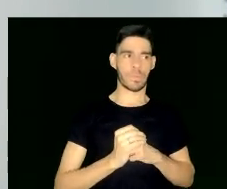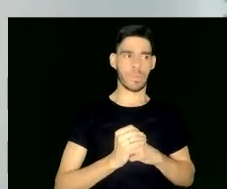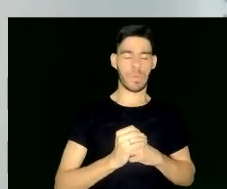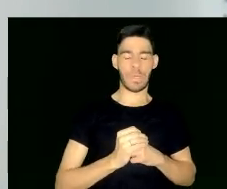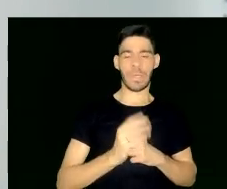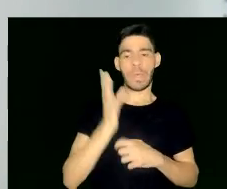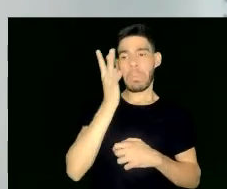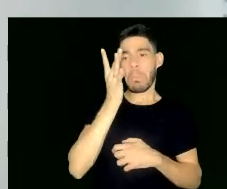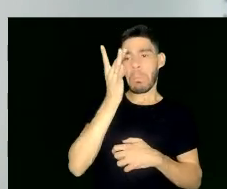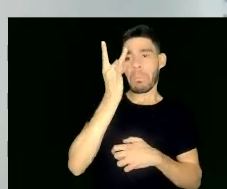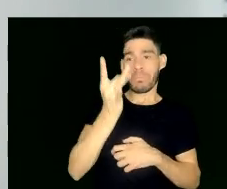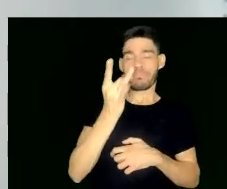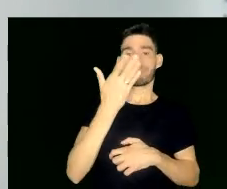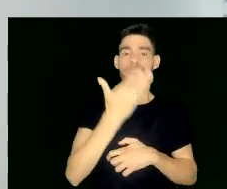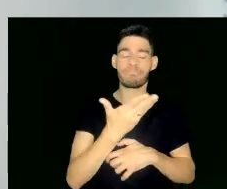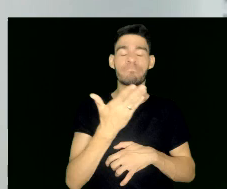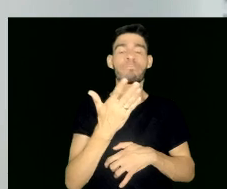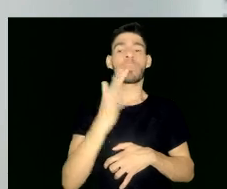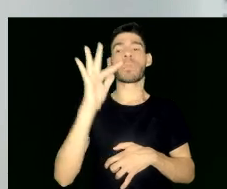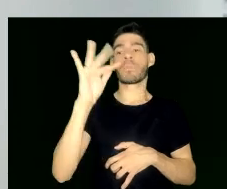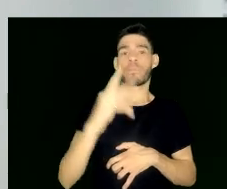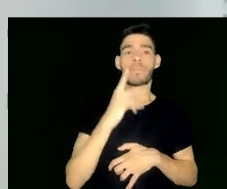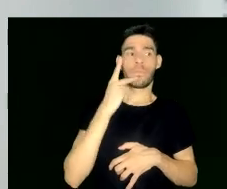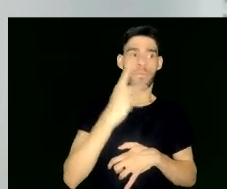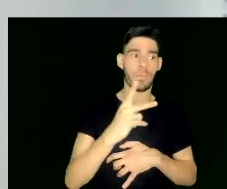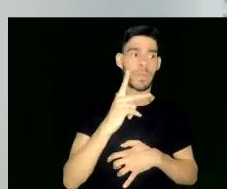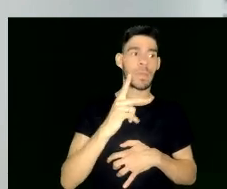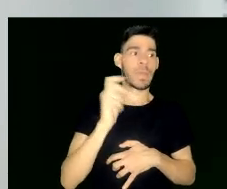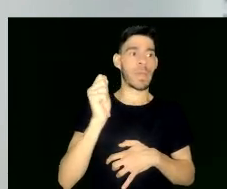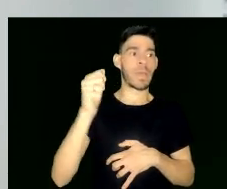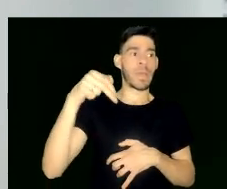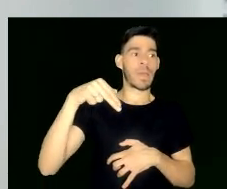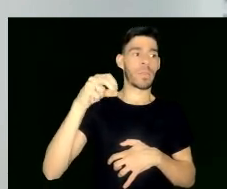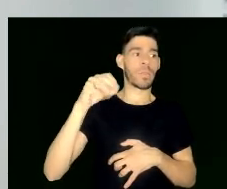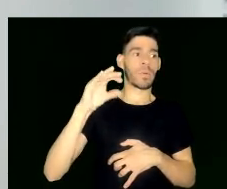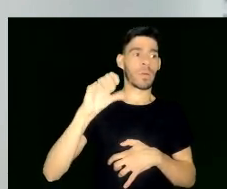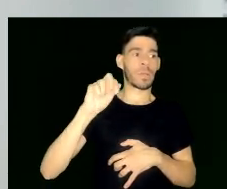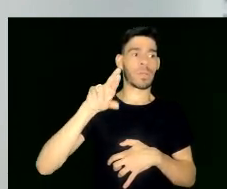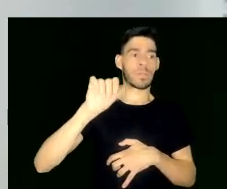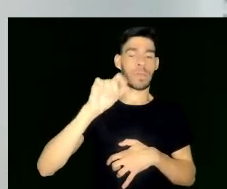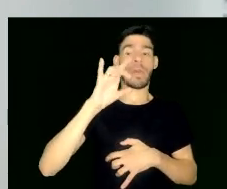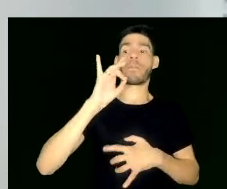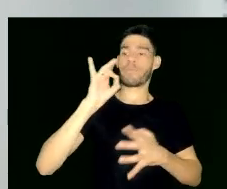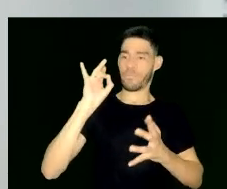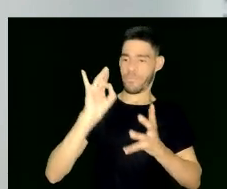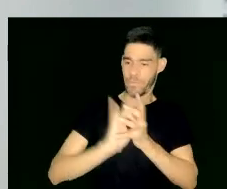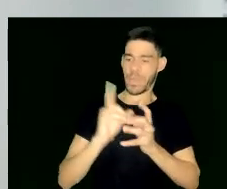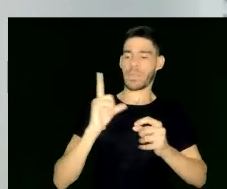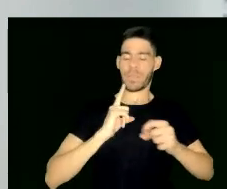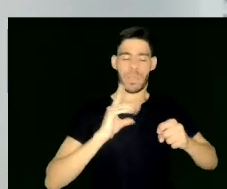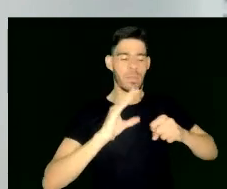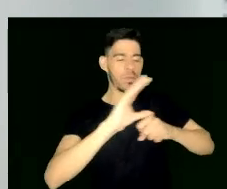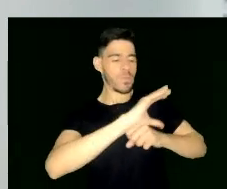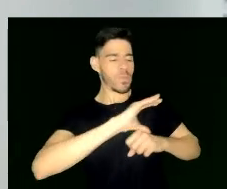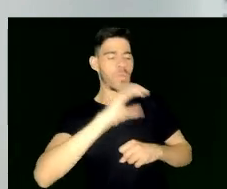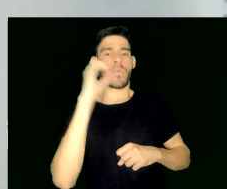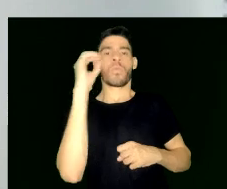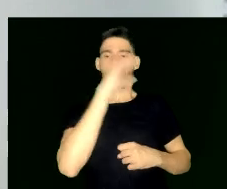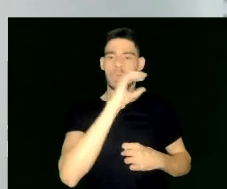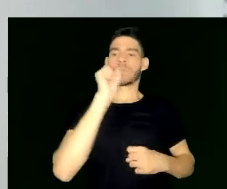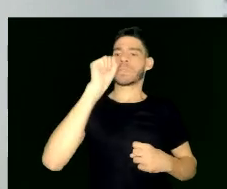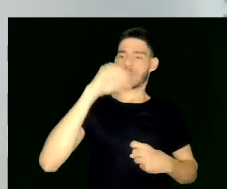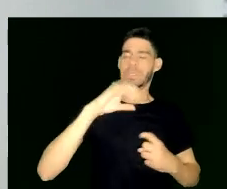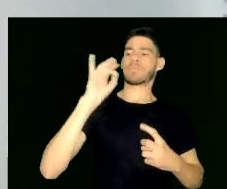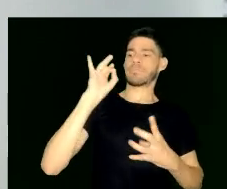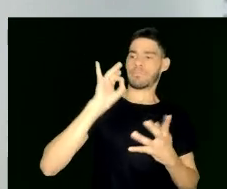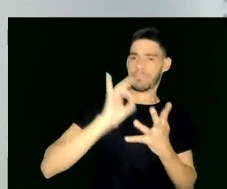temos presenciado. Conclusões. As anocracias são realidades, o constitucionalismo